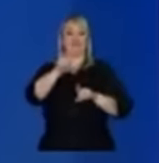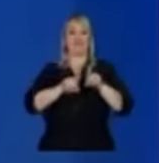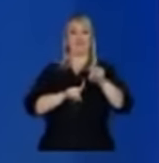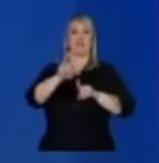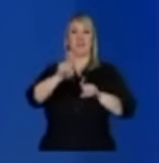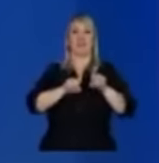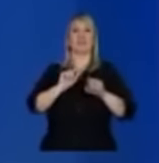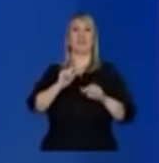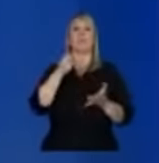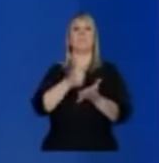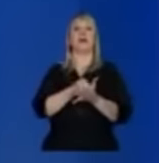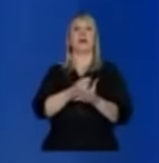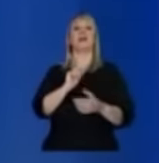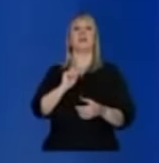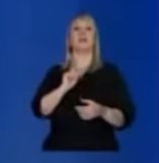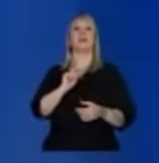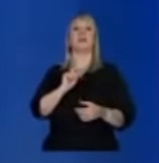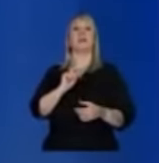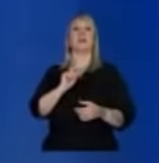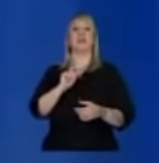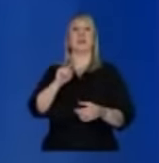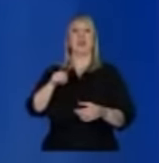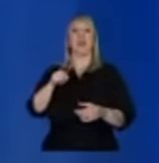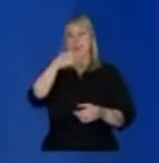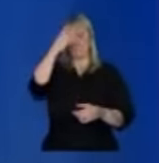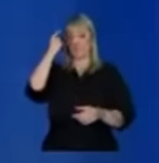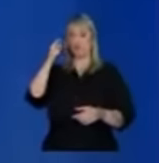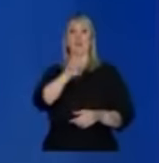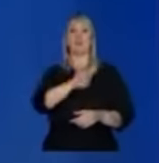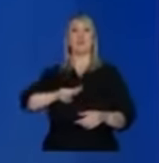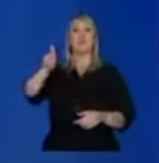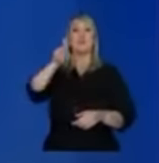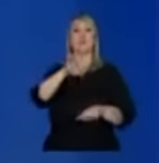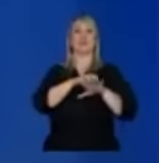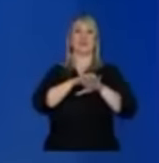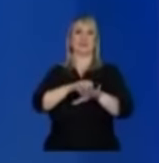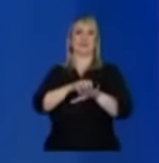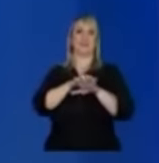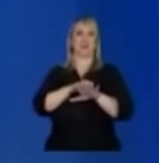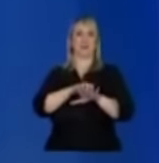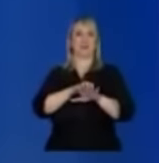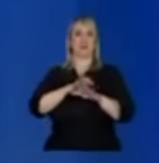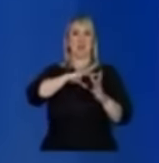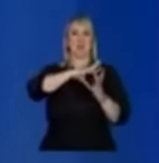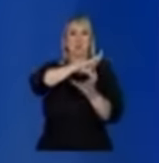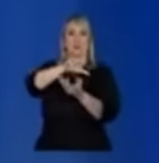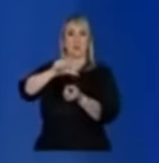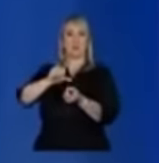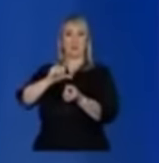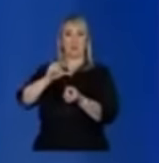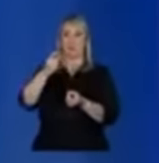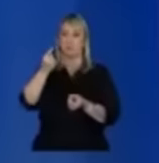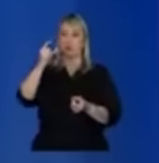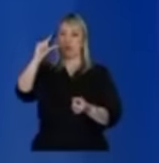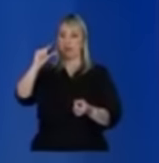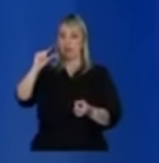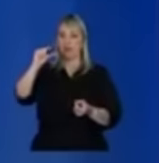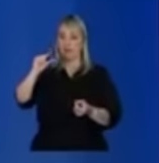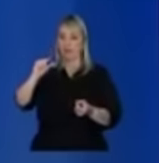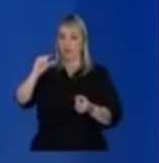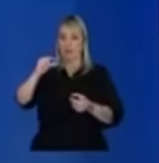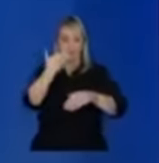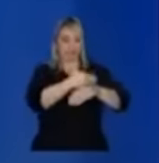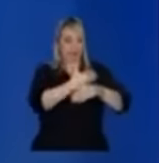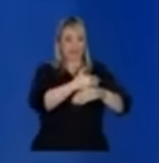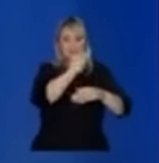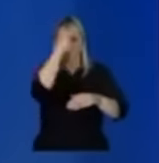predatória, quem paga a conta no final é o consumidor. E é isso que está acontecendo. No mundo, os preços foram baixando,